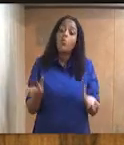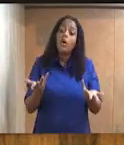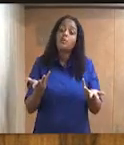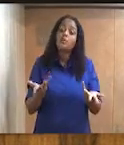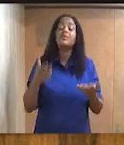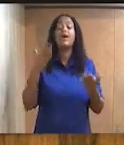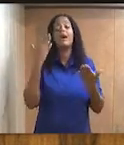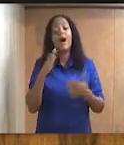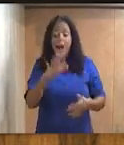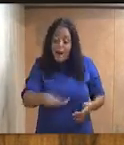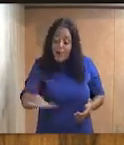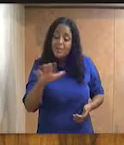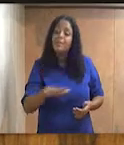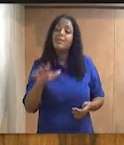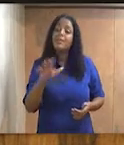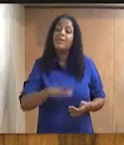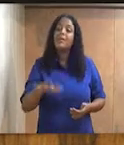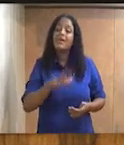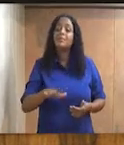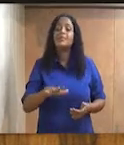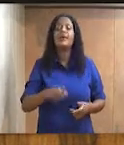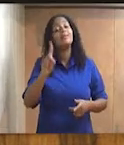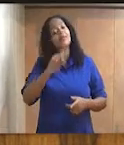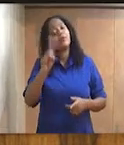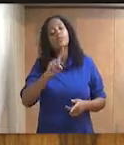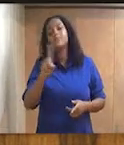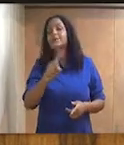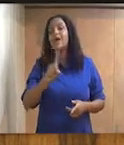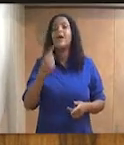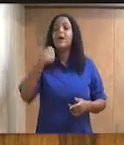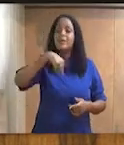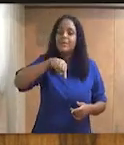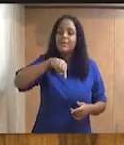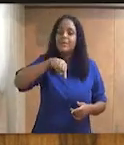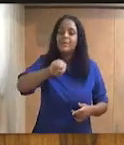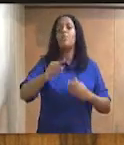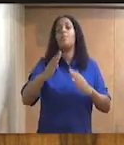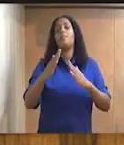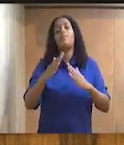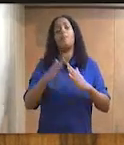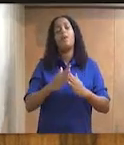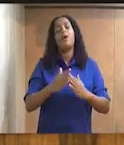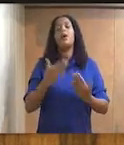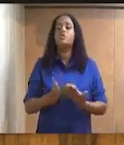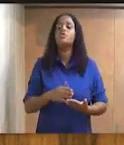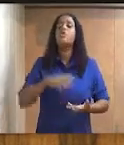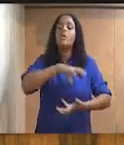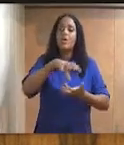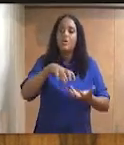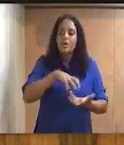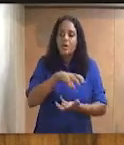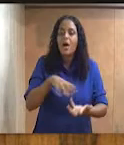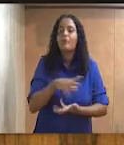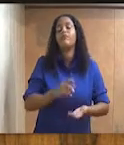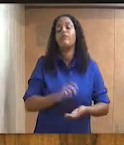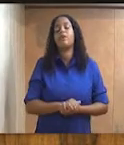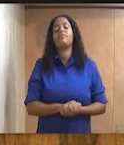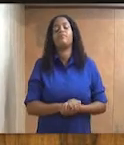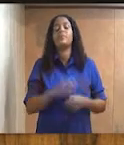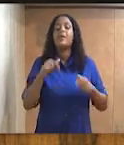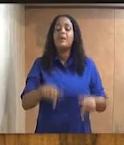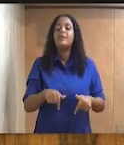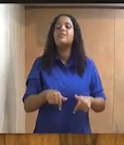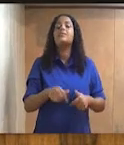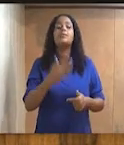nossas crianças estão sem aulas devido à greve. O CEP, senhor presidente, não